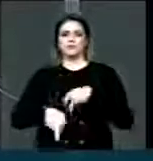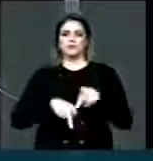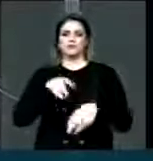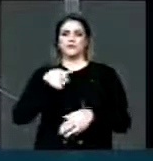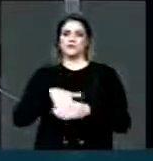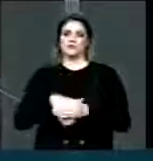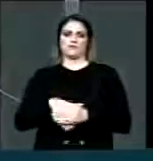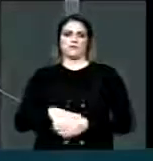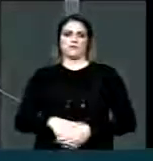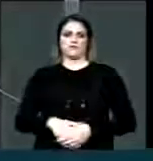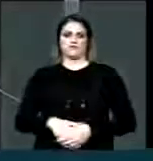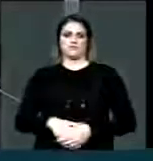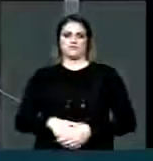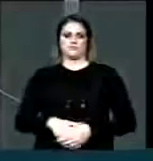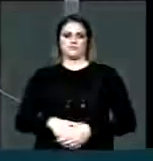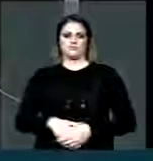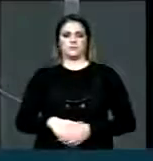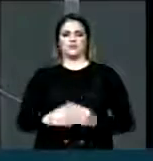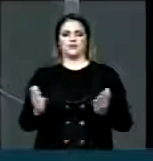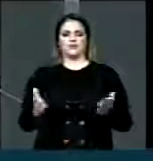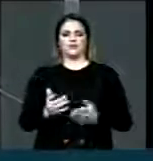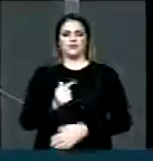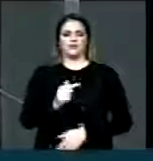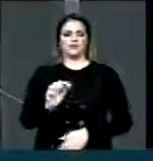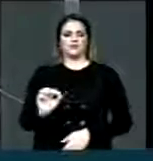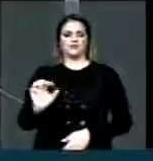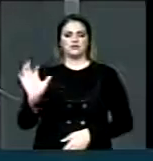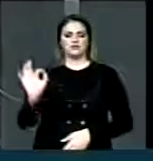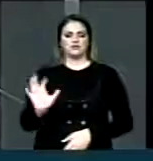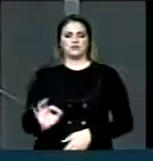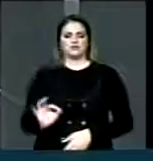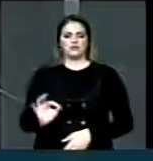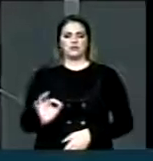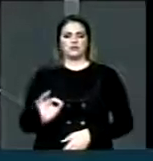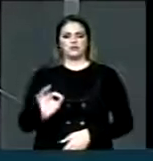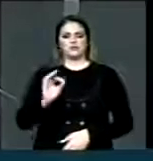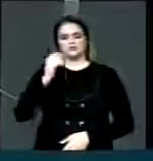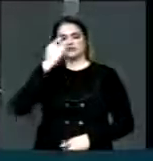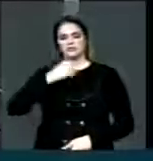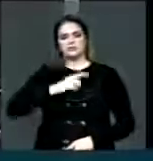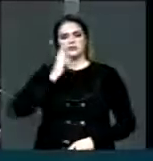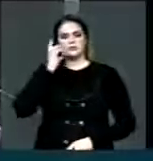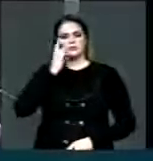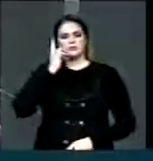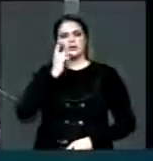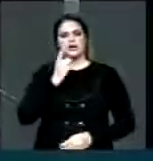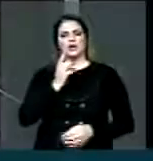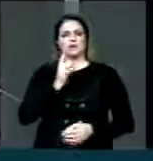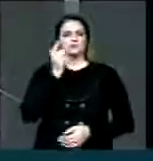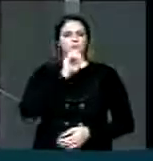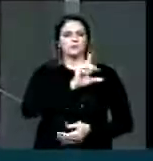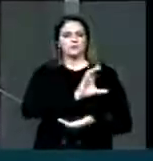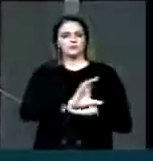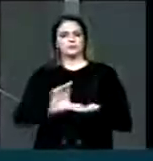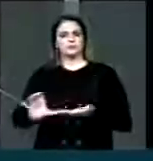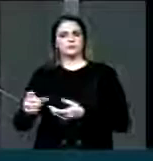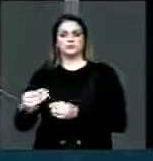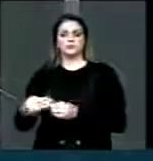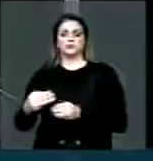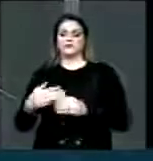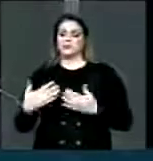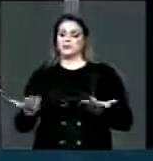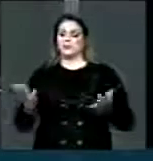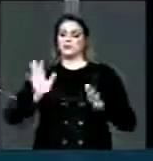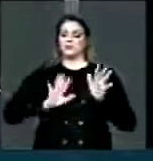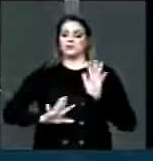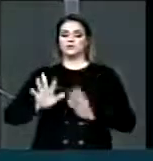70% das emendas parlamentares para os seus municípios. Então, dona Dilma, se cuide, que se